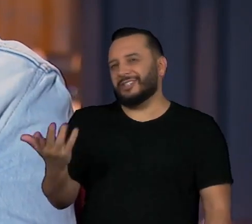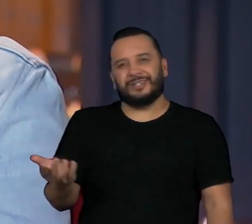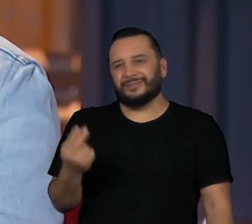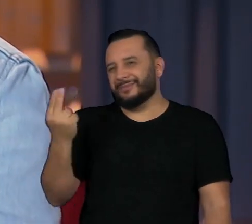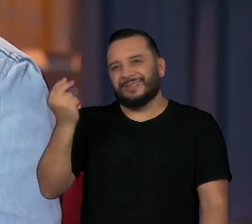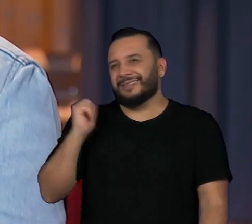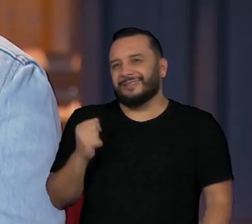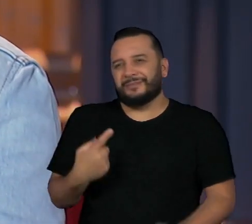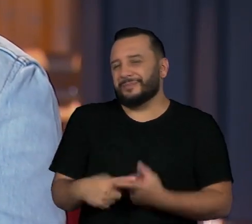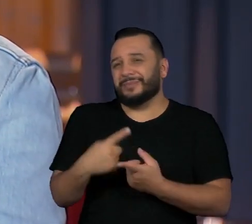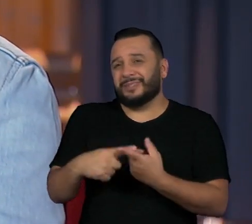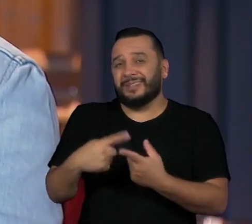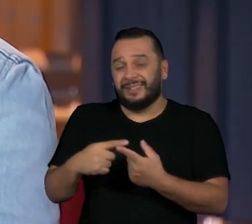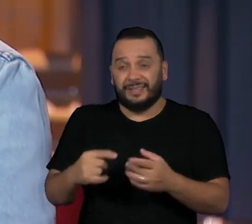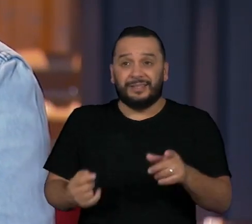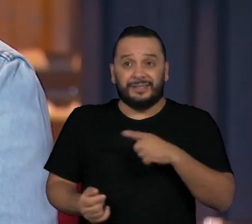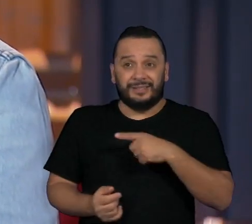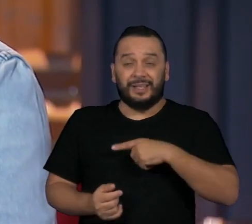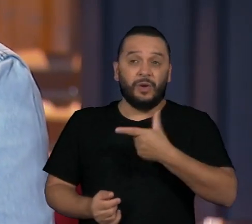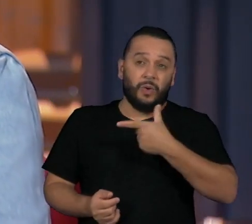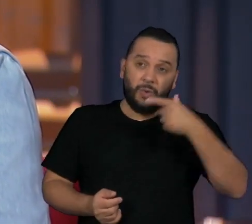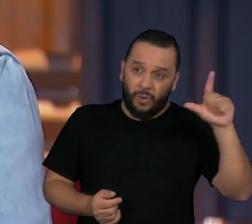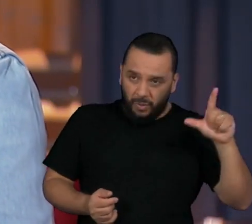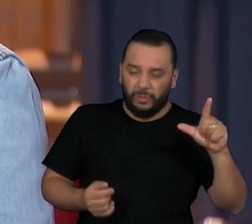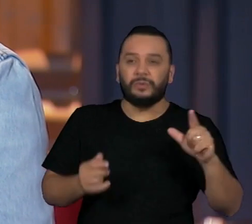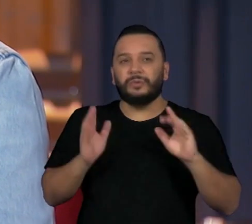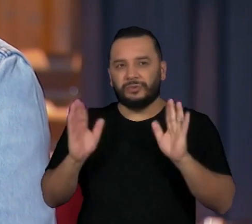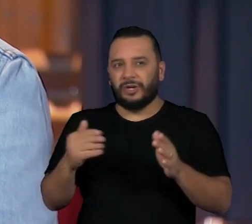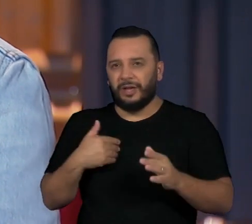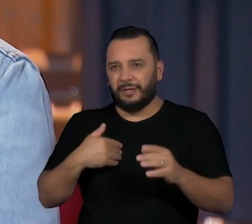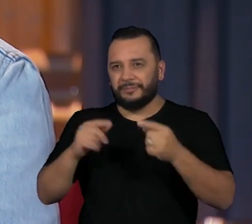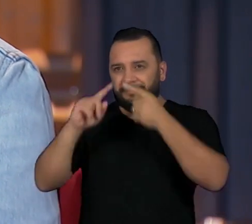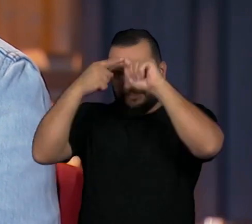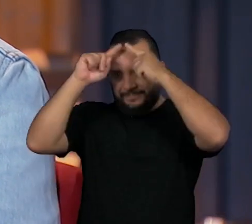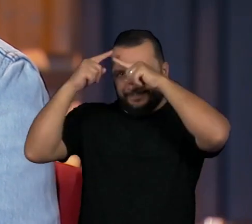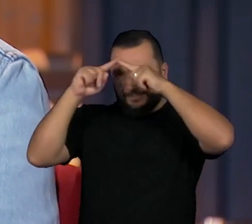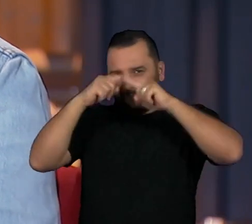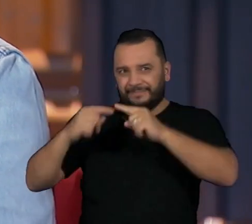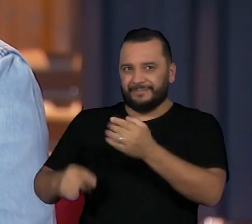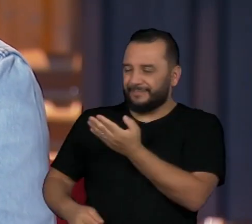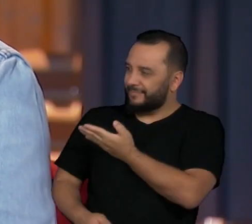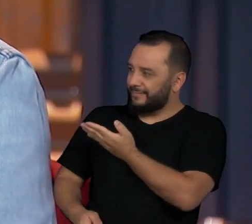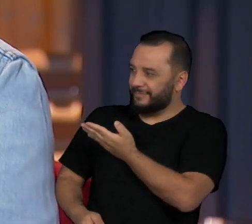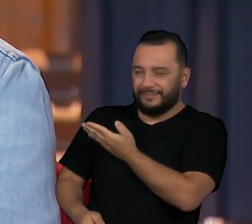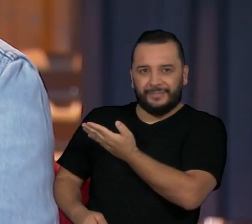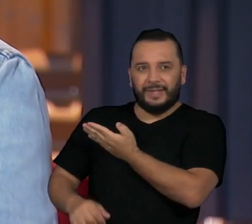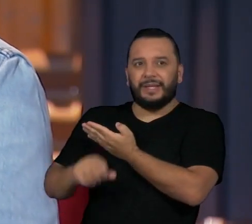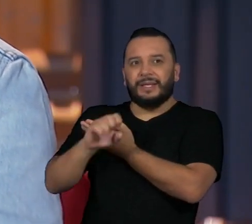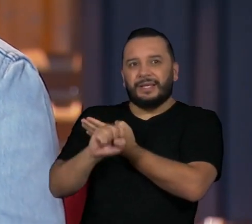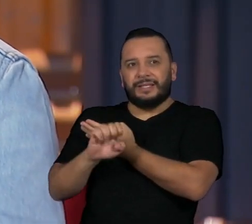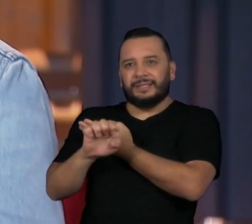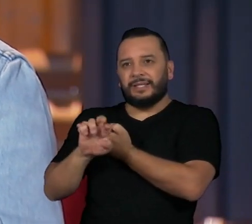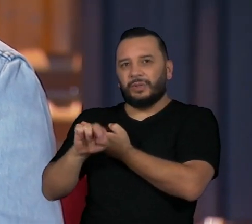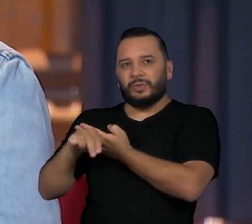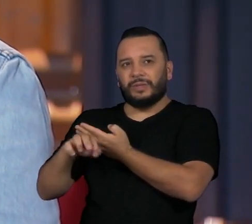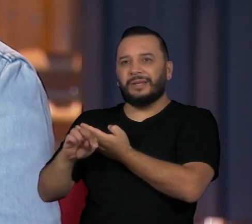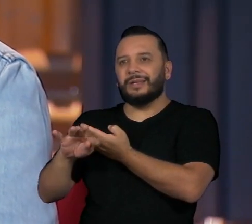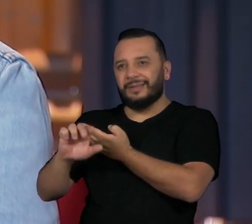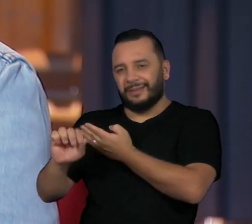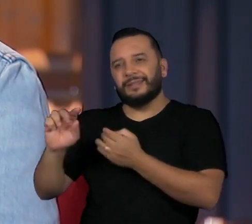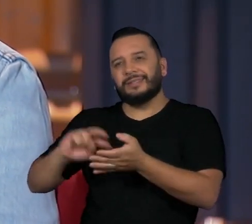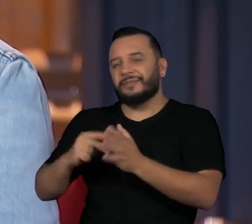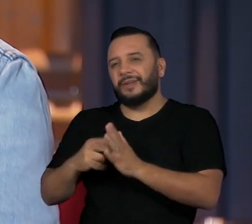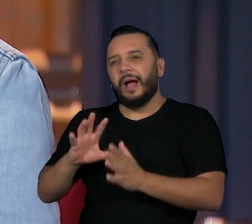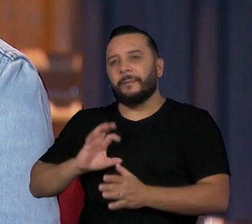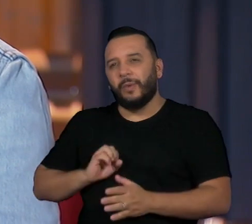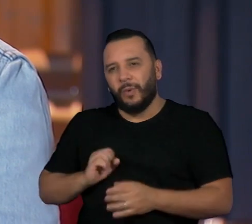Existe um outro caminho que é mediado por serotonina, um outro neurotransmissor, em que a gente pode falar de plenitude, a gente pode falar de amor infinito, a gente pode falar